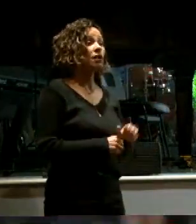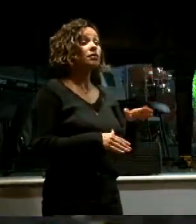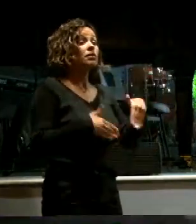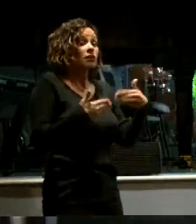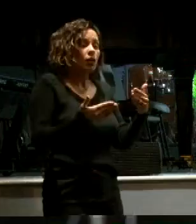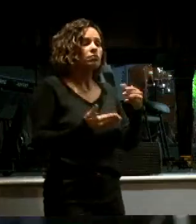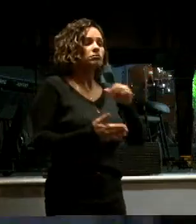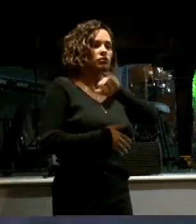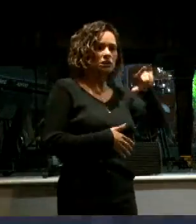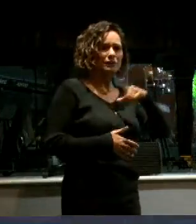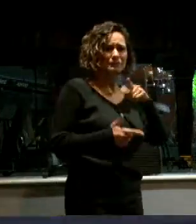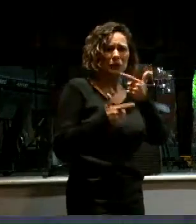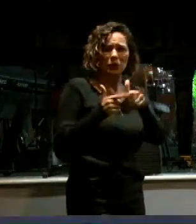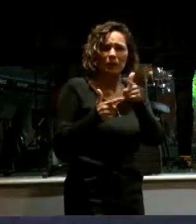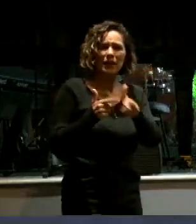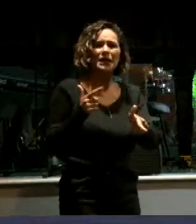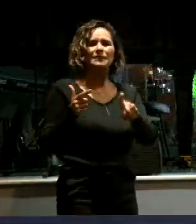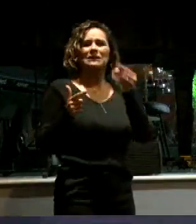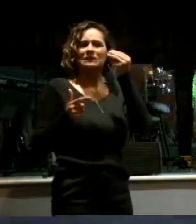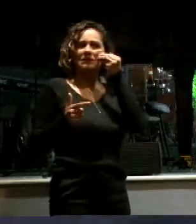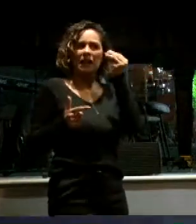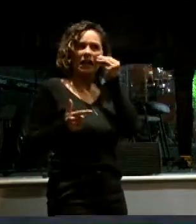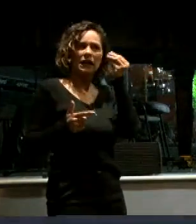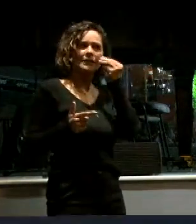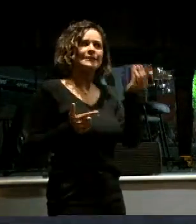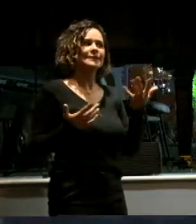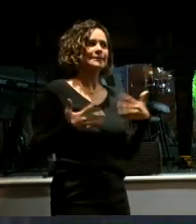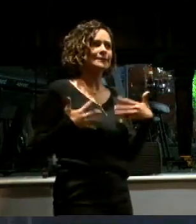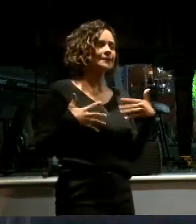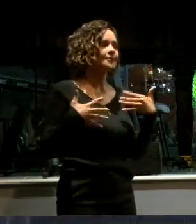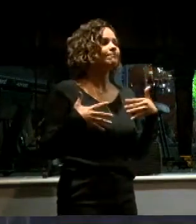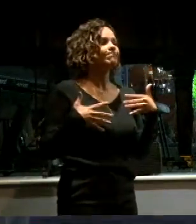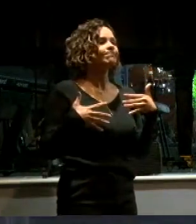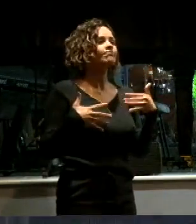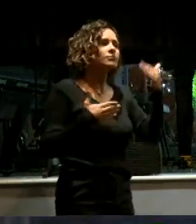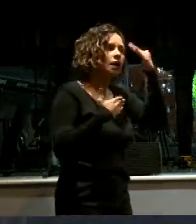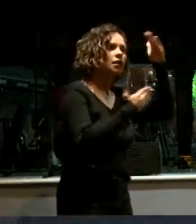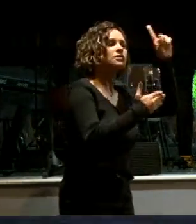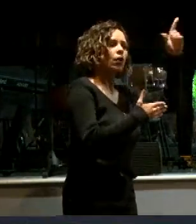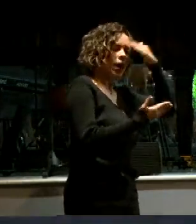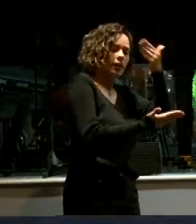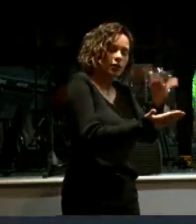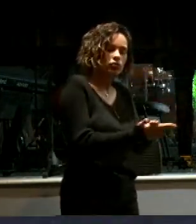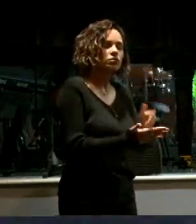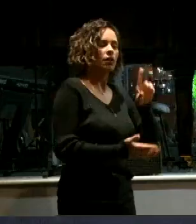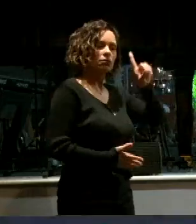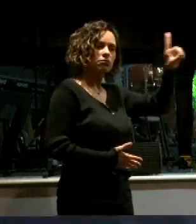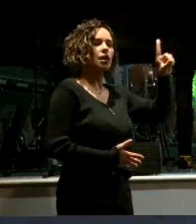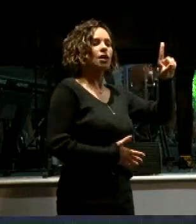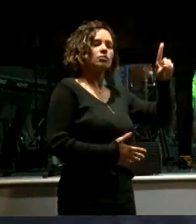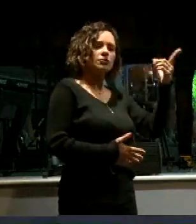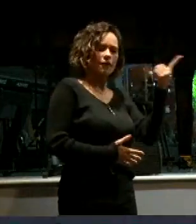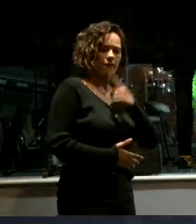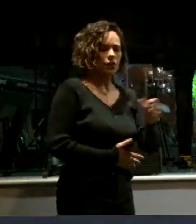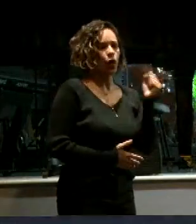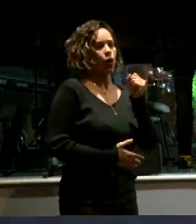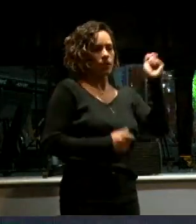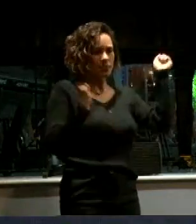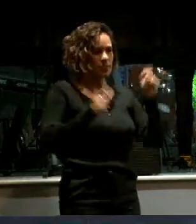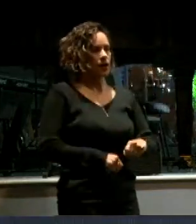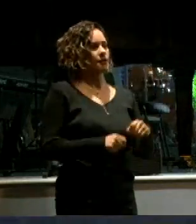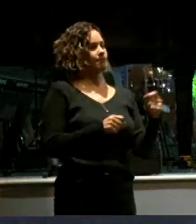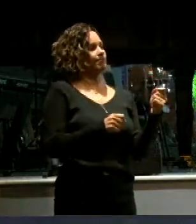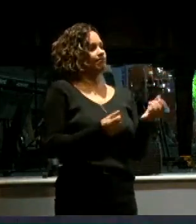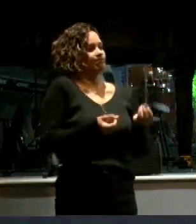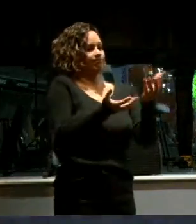ao invés de reclamar, creia que Deus cuida de você, que Ele te dá vitória na aprovação. Porém,